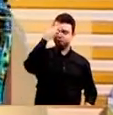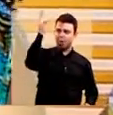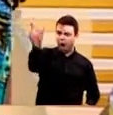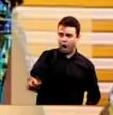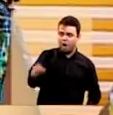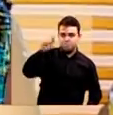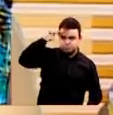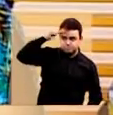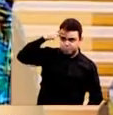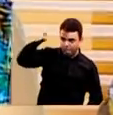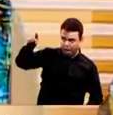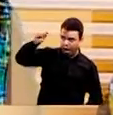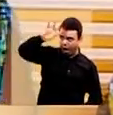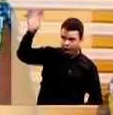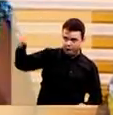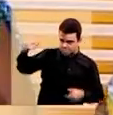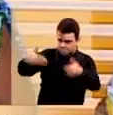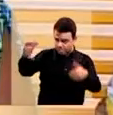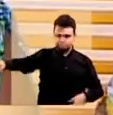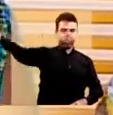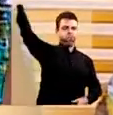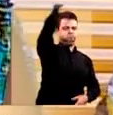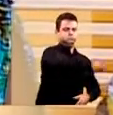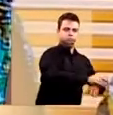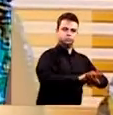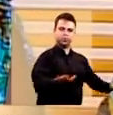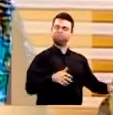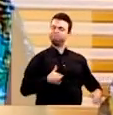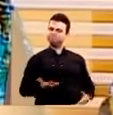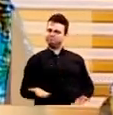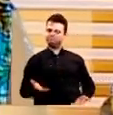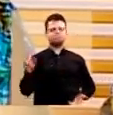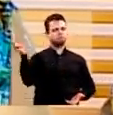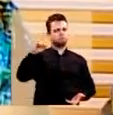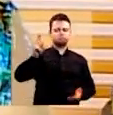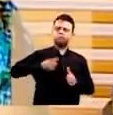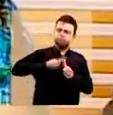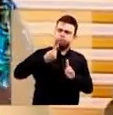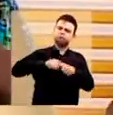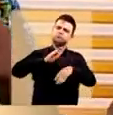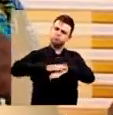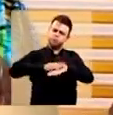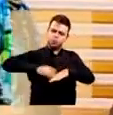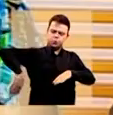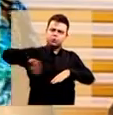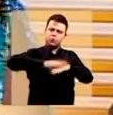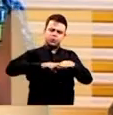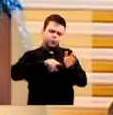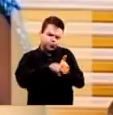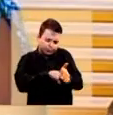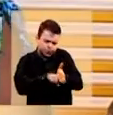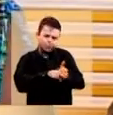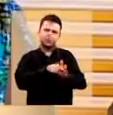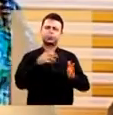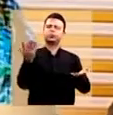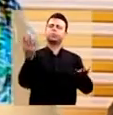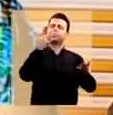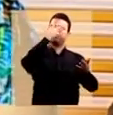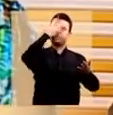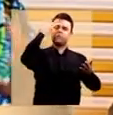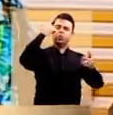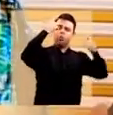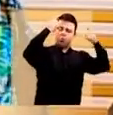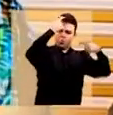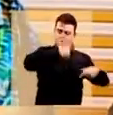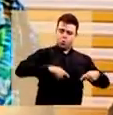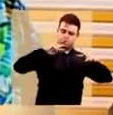para falar sobre a África basta. A gente estuda sobre isso, e é um estudo que envolve as ciências humanas, as ciências sociais,